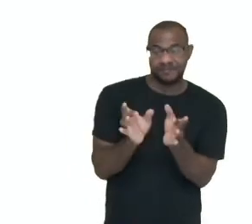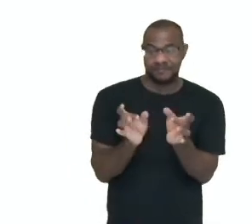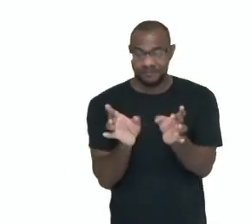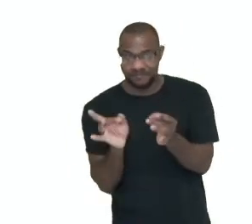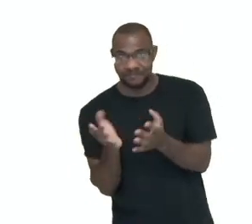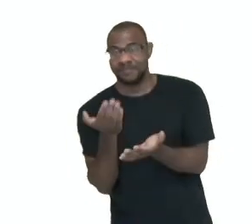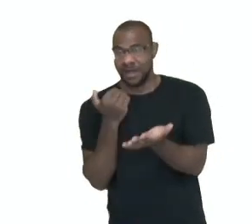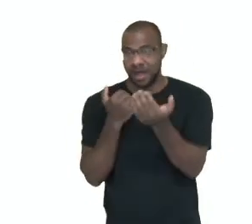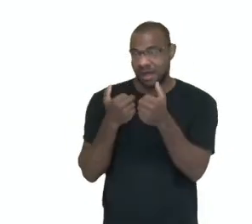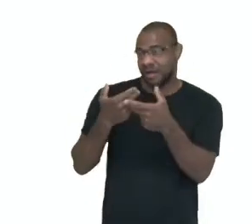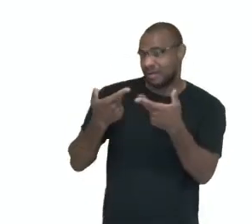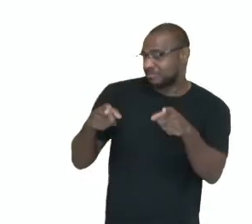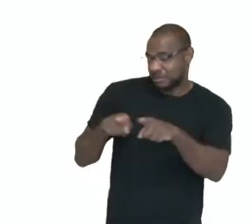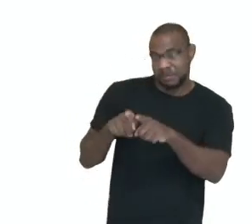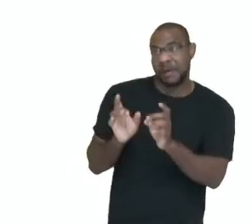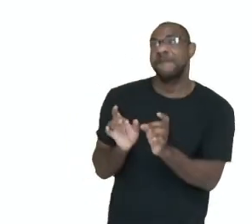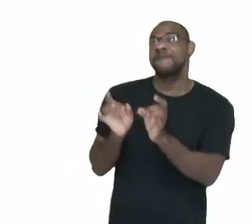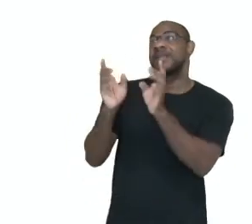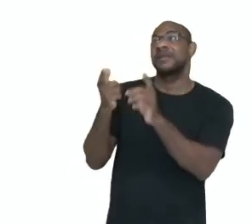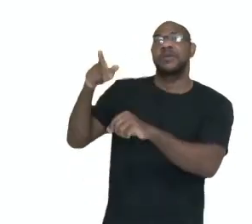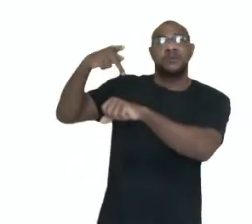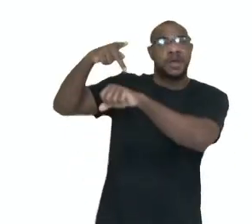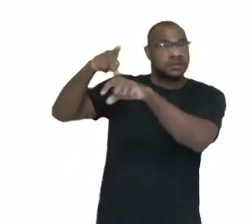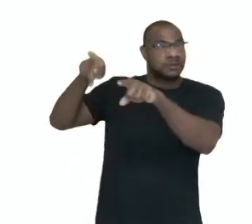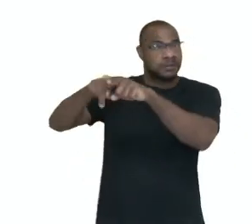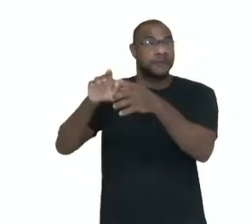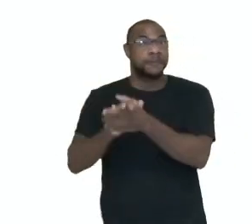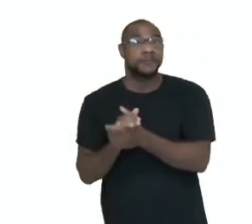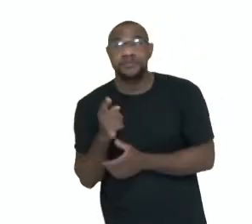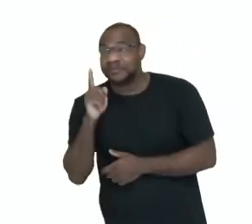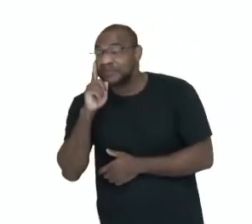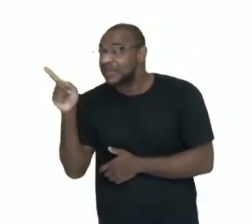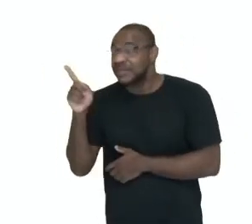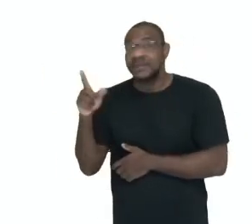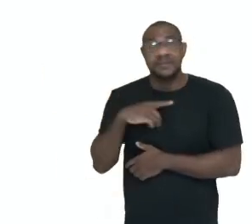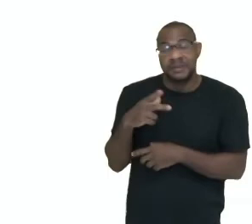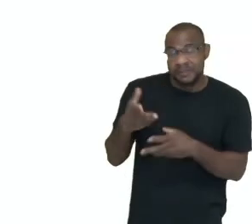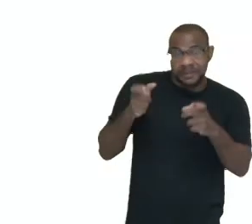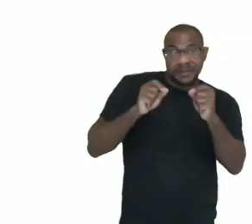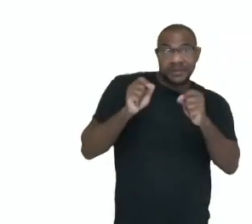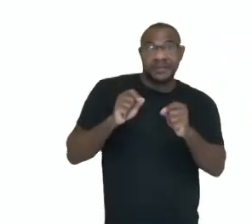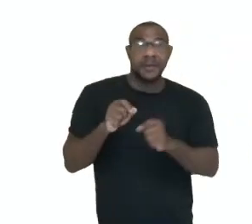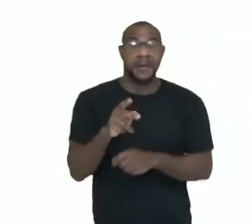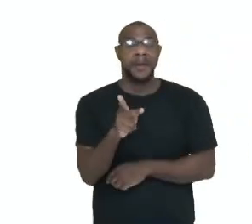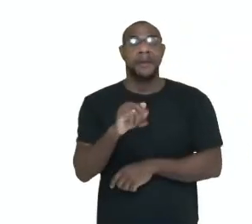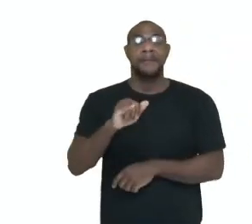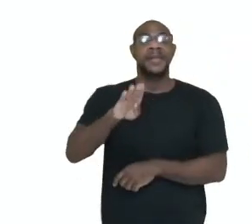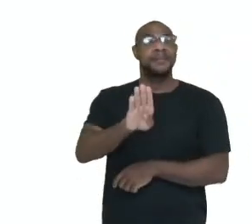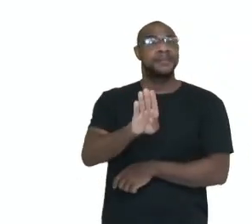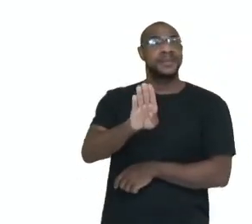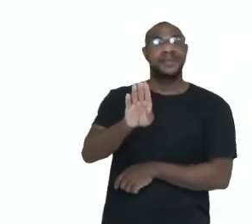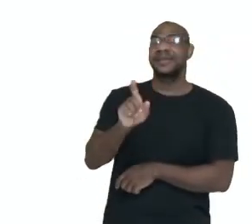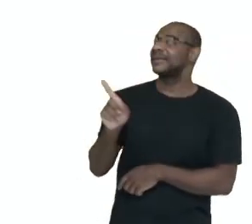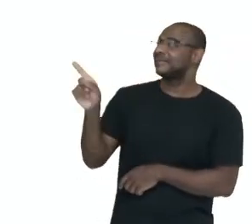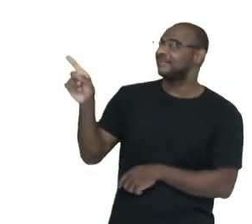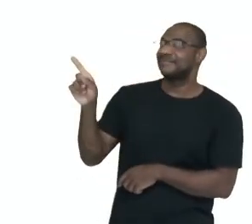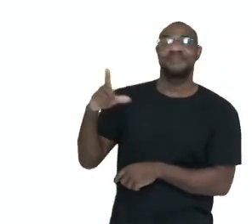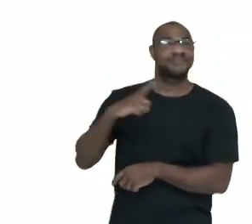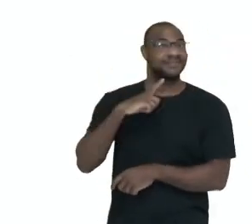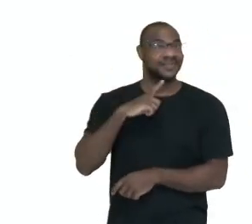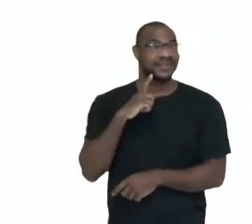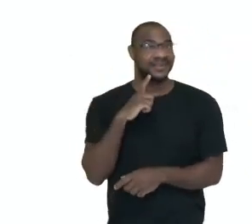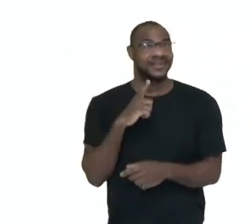produção. Isso tudo vai refletir no PIB do seu país como um todo. Aqui, logicamente,